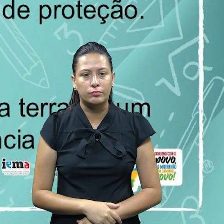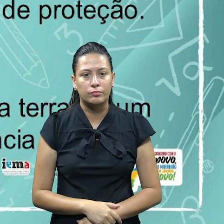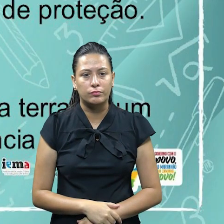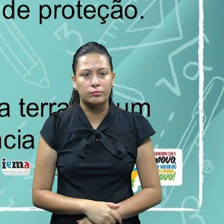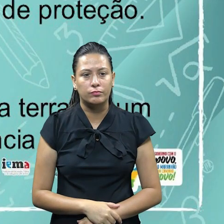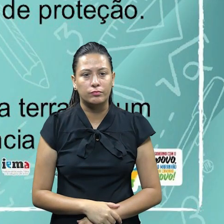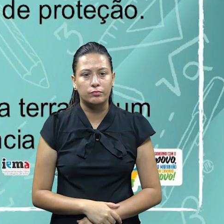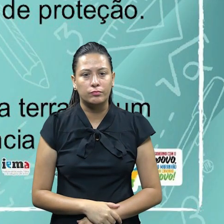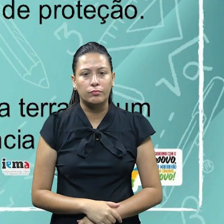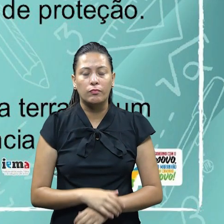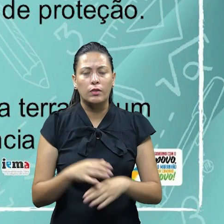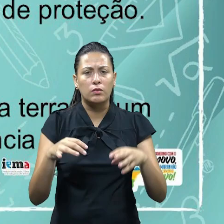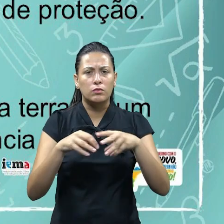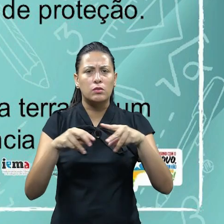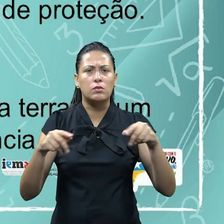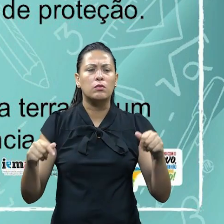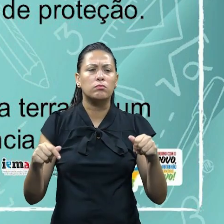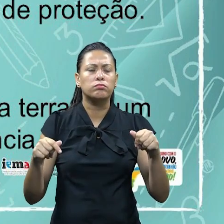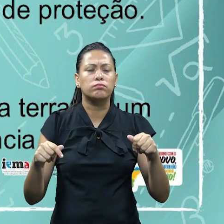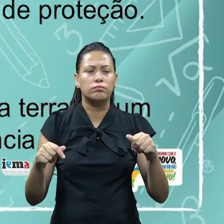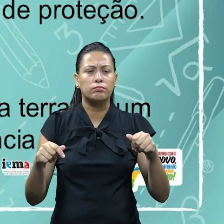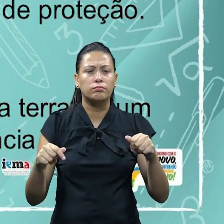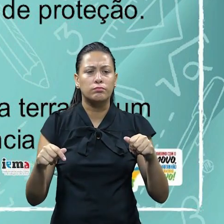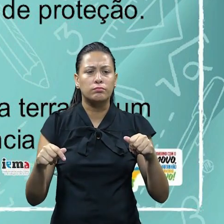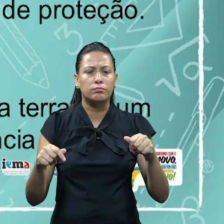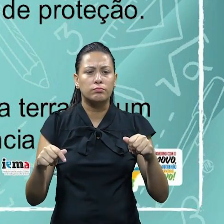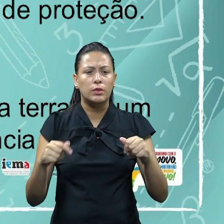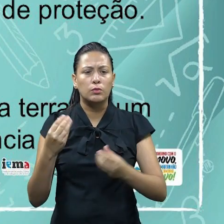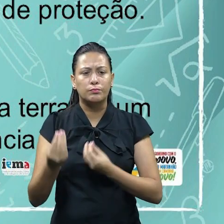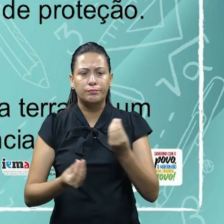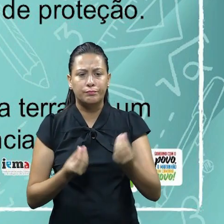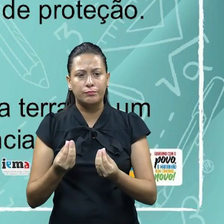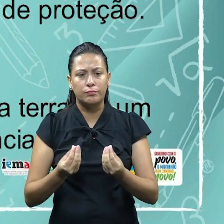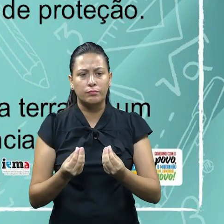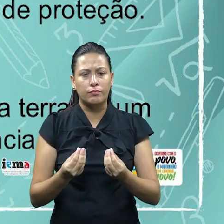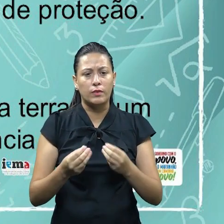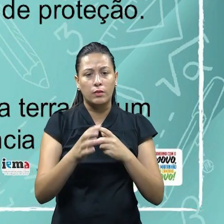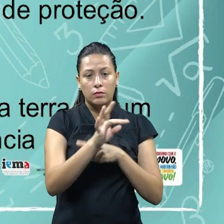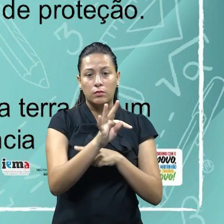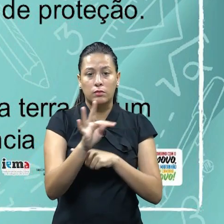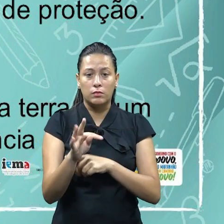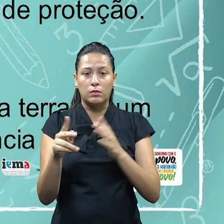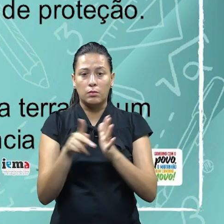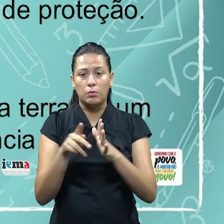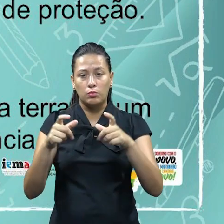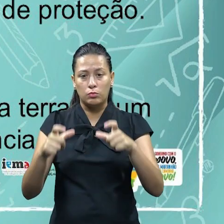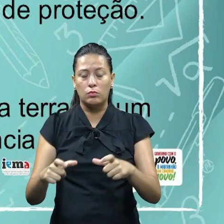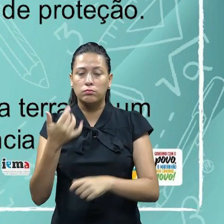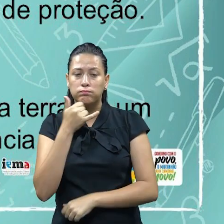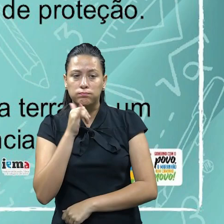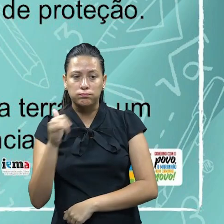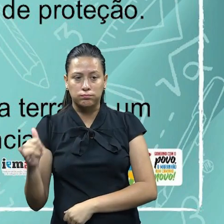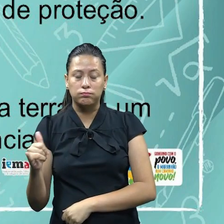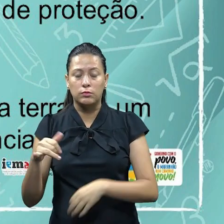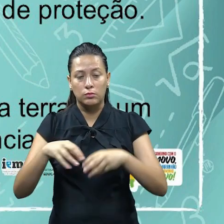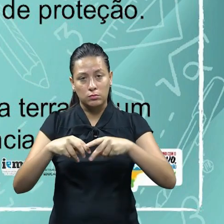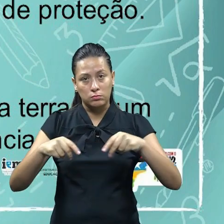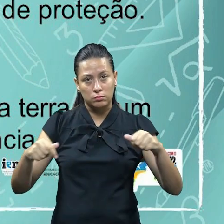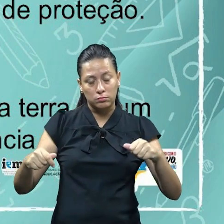Nos esquemas de aterramento, nós temos o TT. O esquema TT possui um ponto de alimentação diretamente